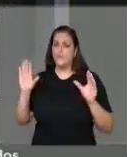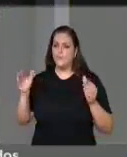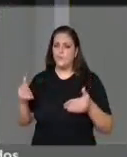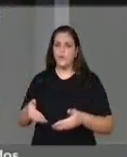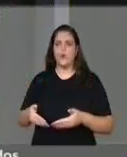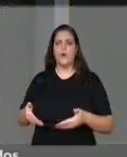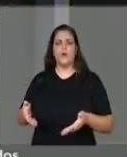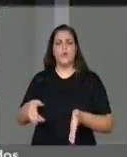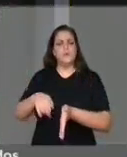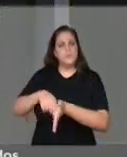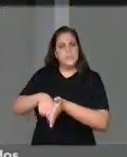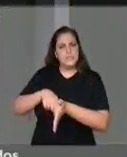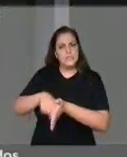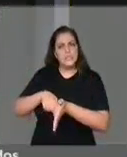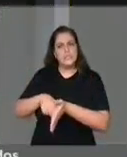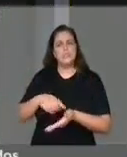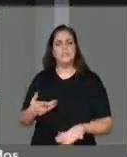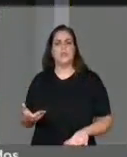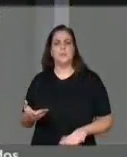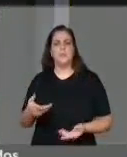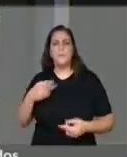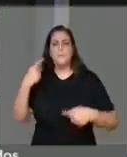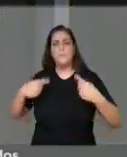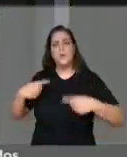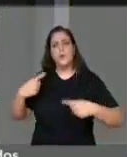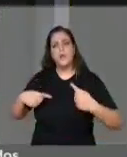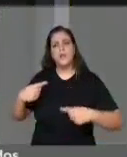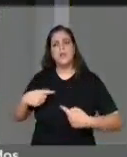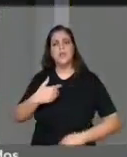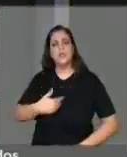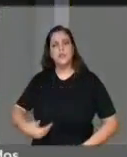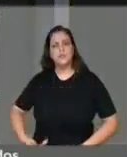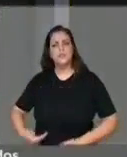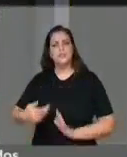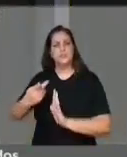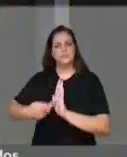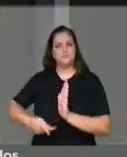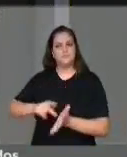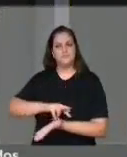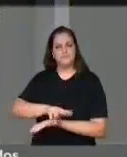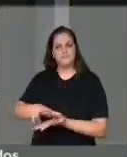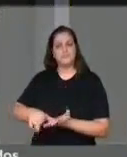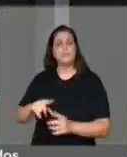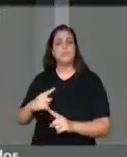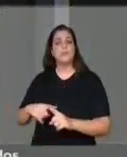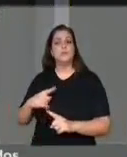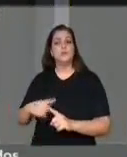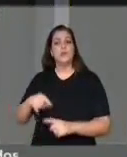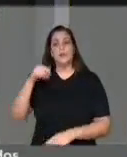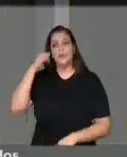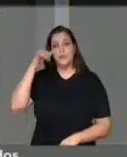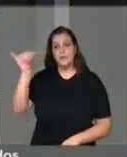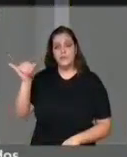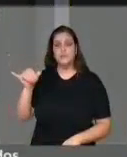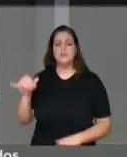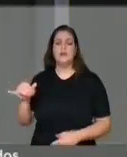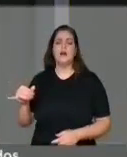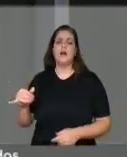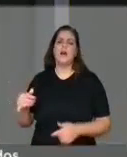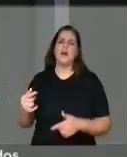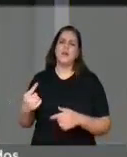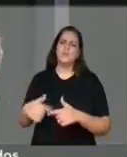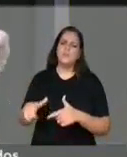formulação de pesquisas, de políticas públicas, no sentido de se fazer a prevenção dos acidentes